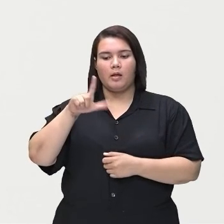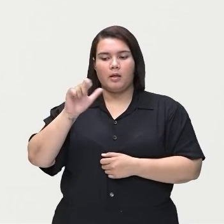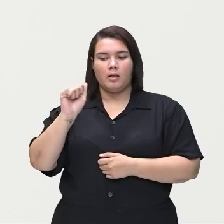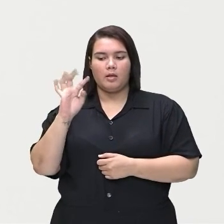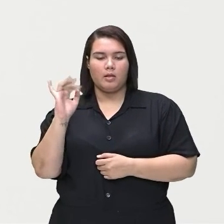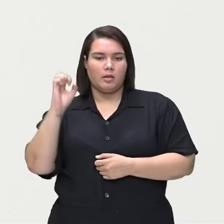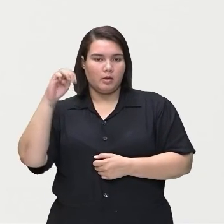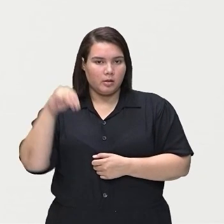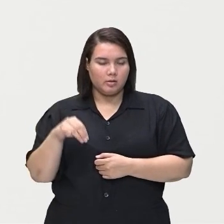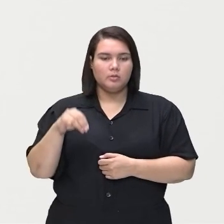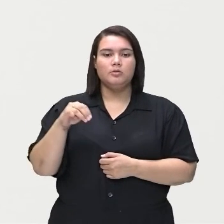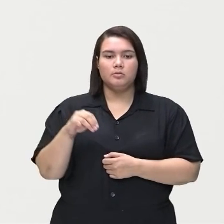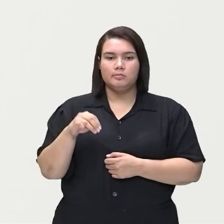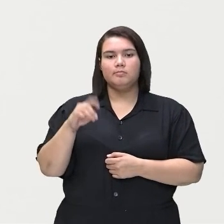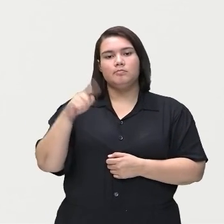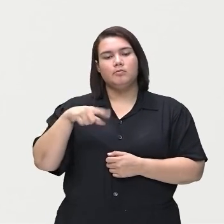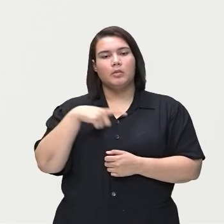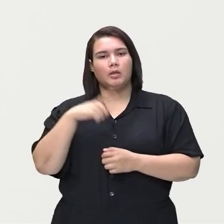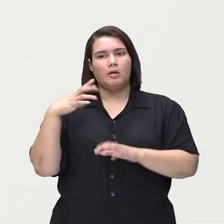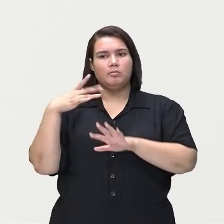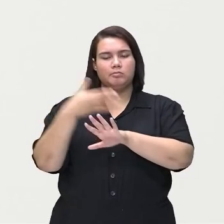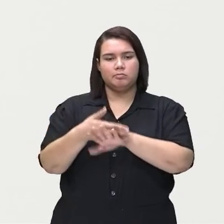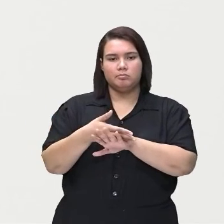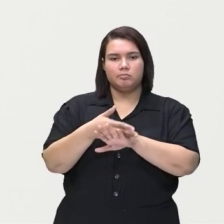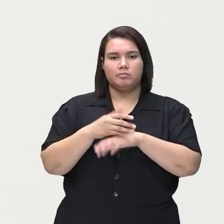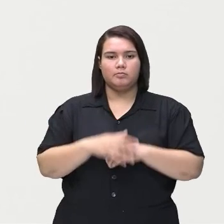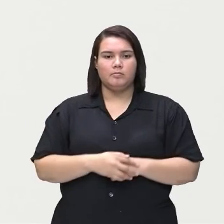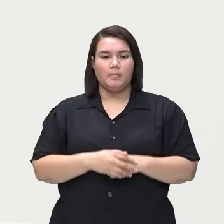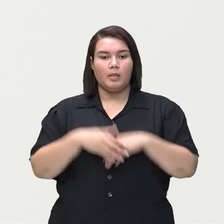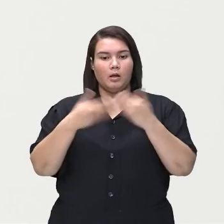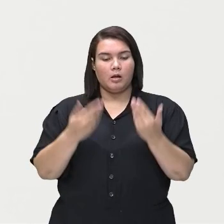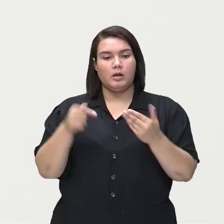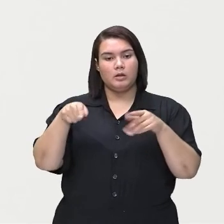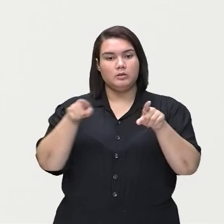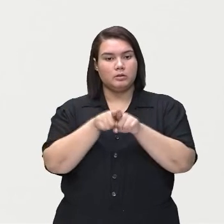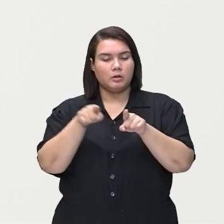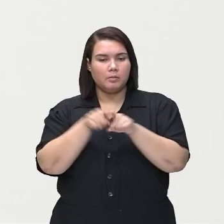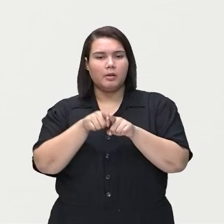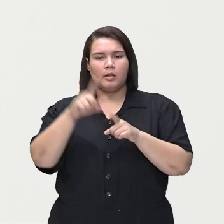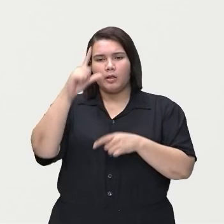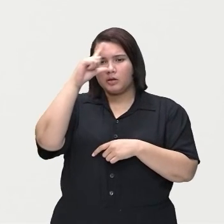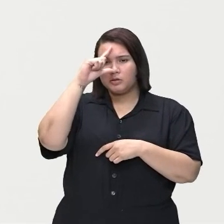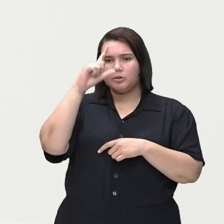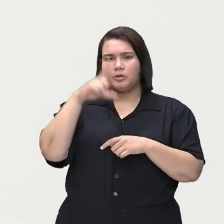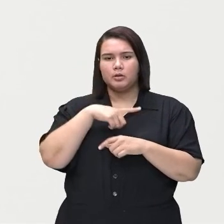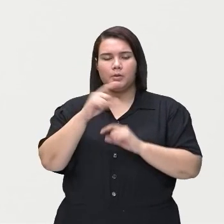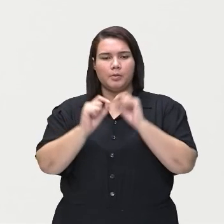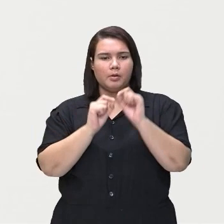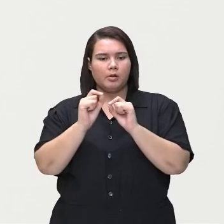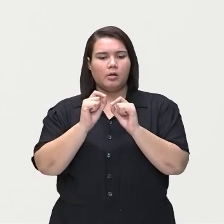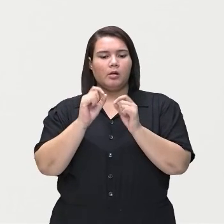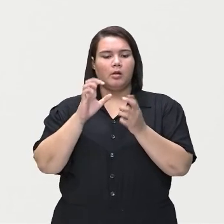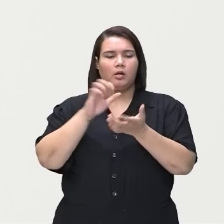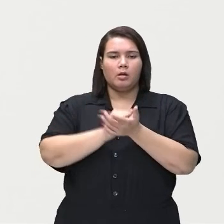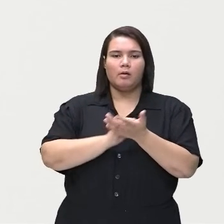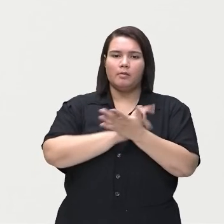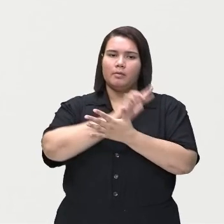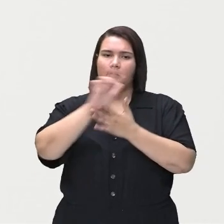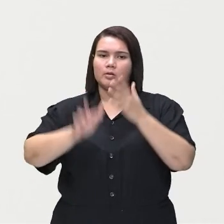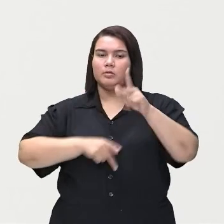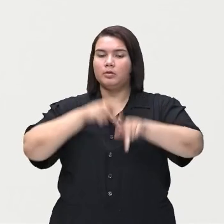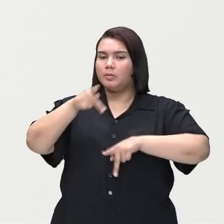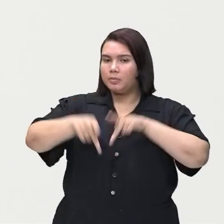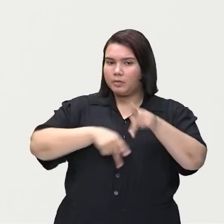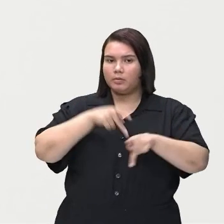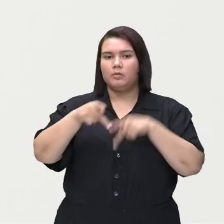que durou aí durante muito tempo. E o latim acabou sendo adotado por diferentes povos